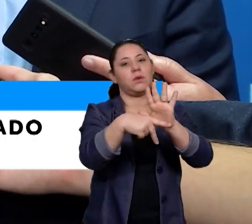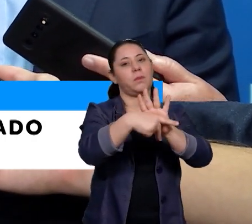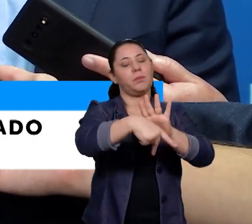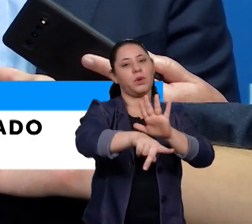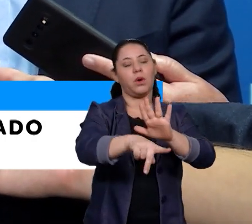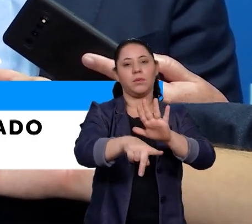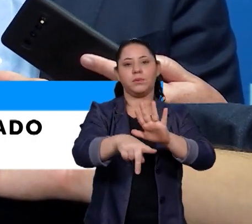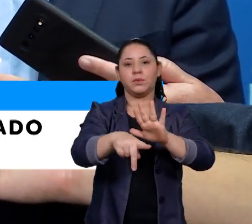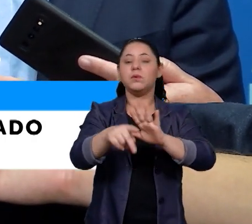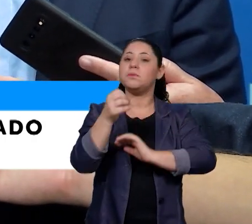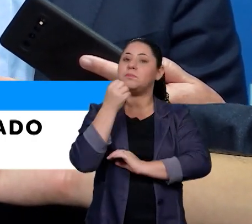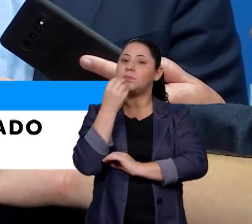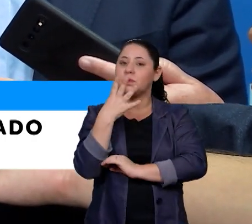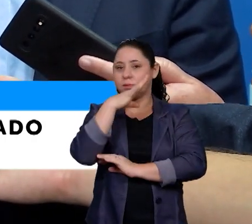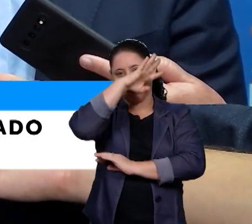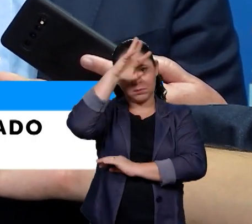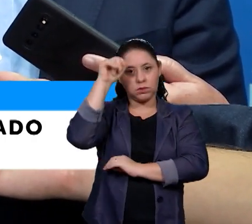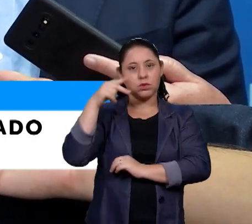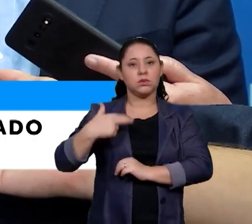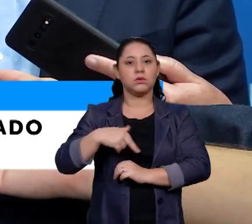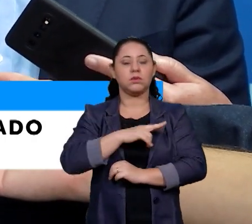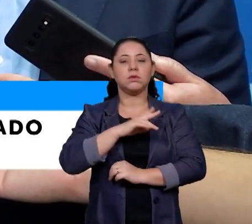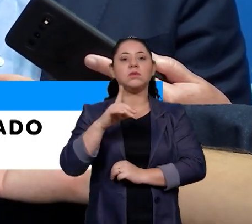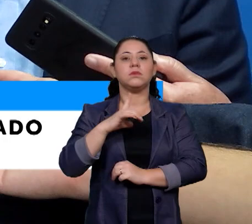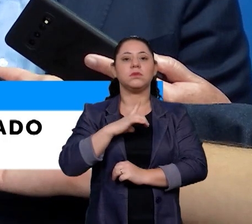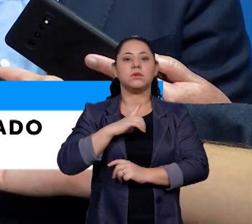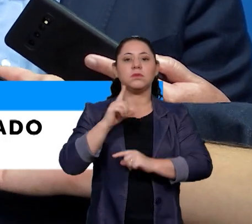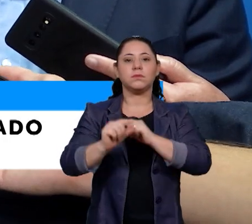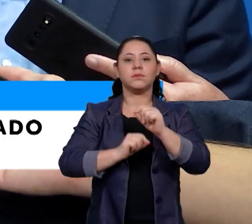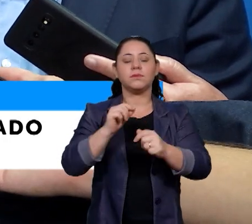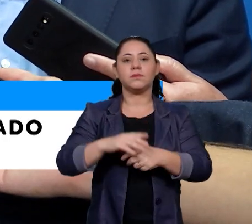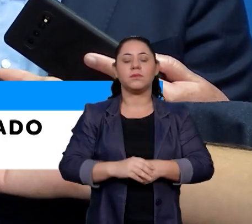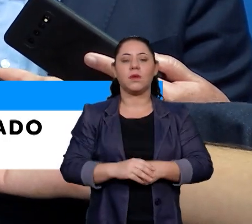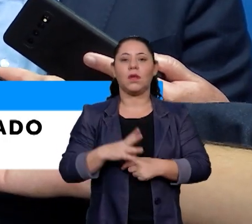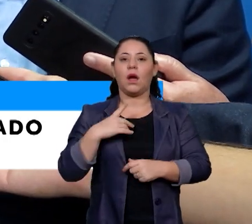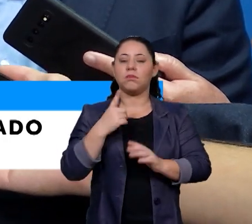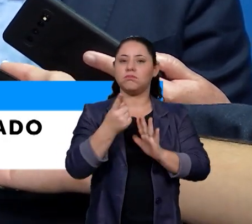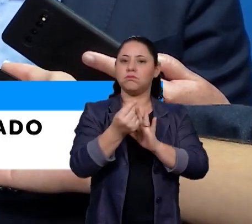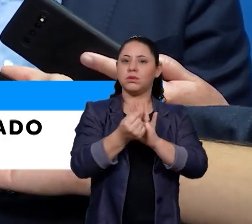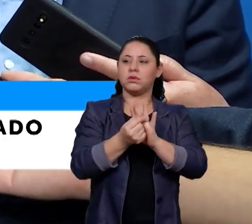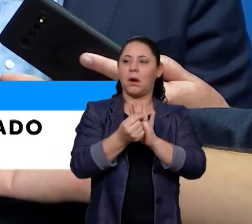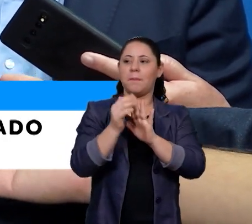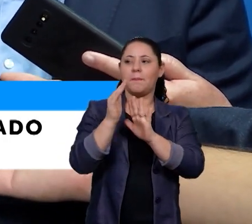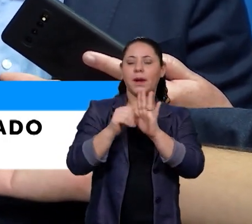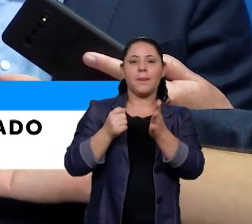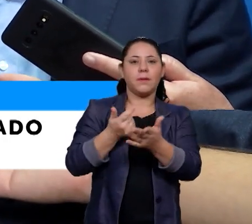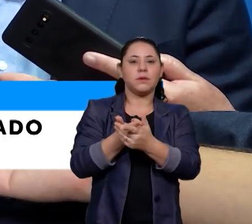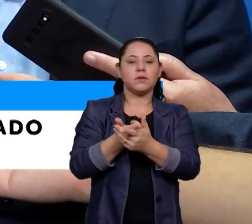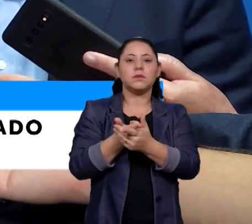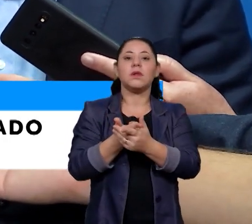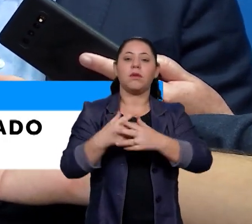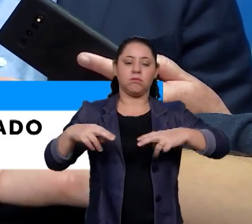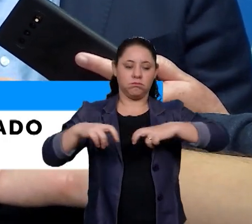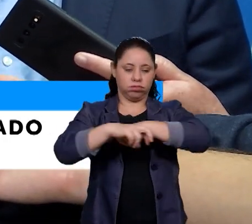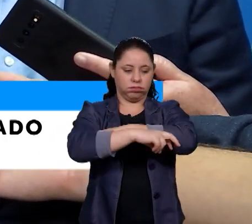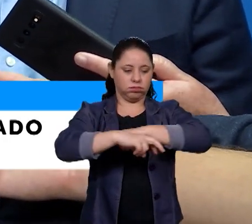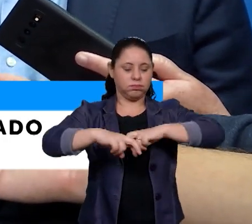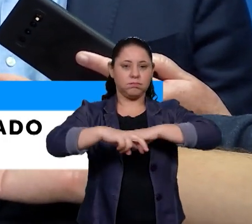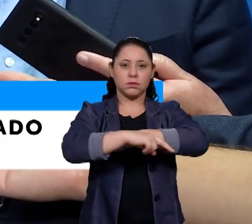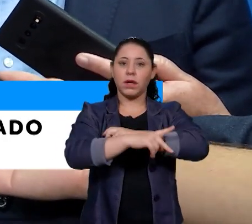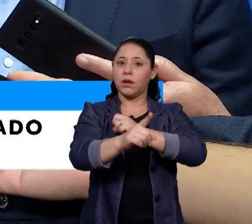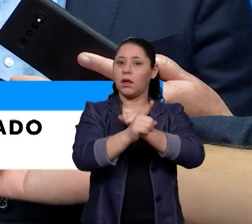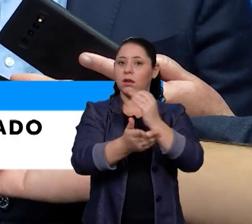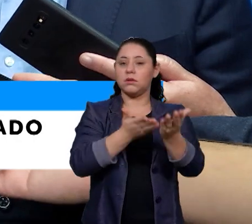um projeto viável para o Mato Grosso do Sul, para que a gente possa ter uma tarifa módica e